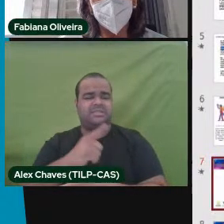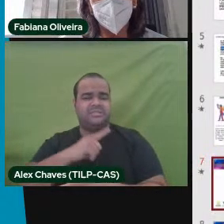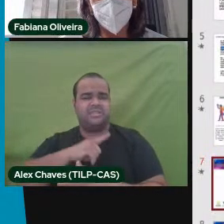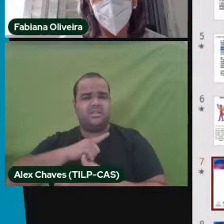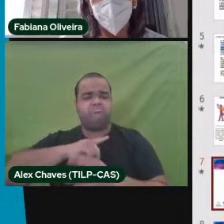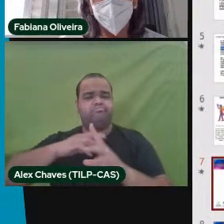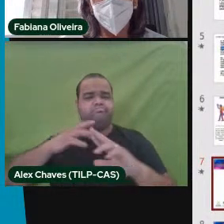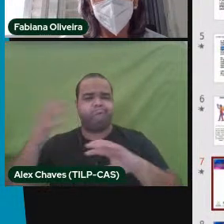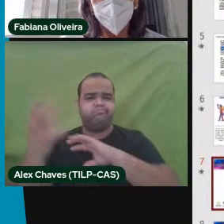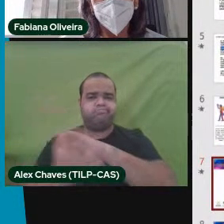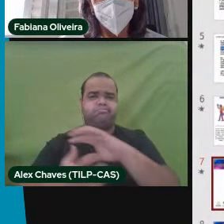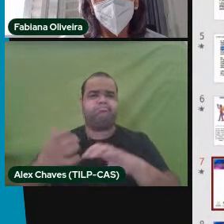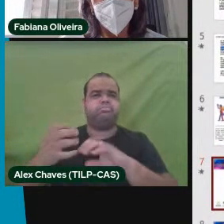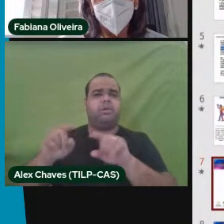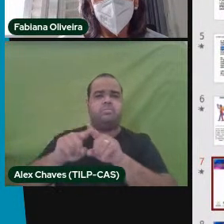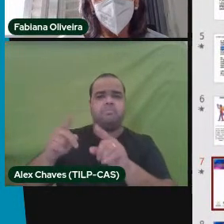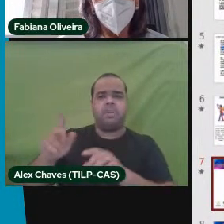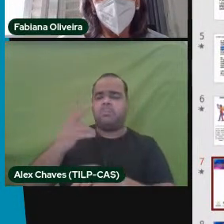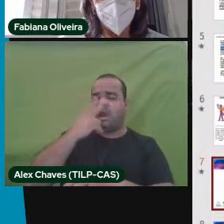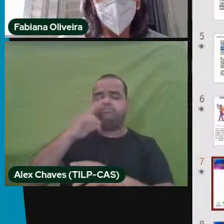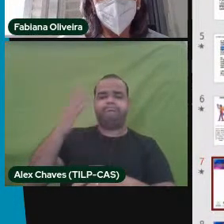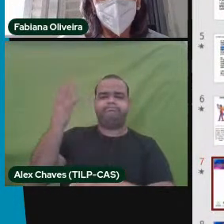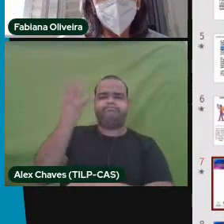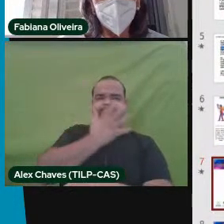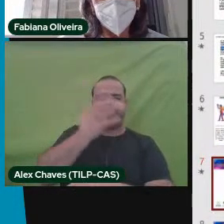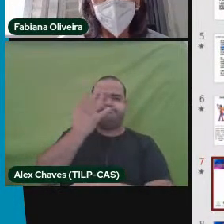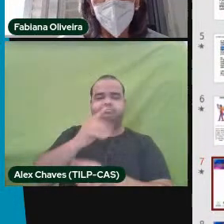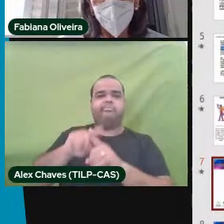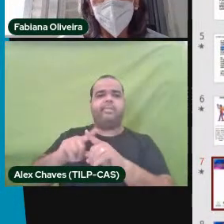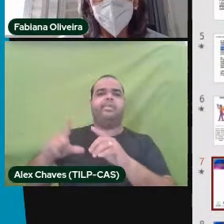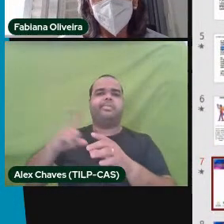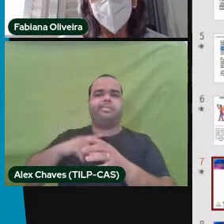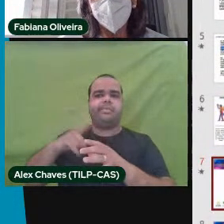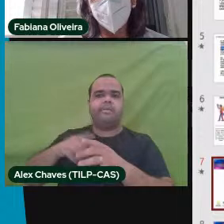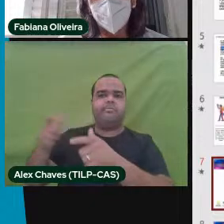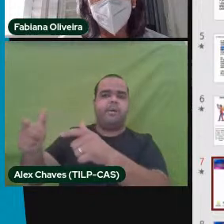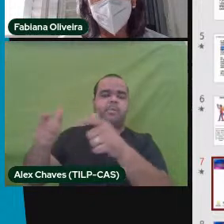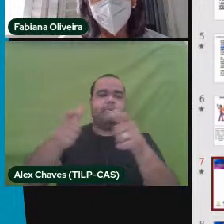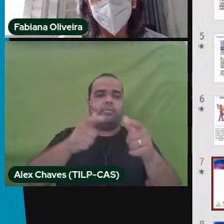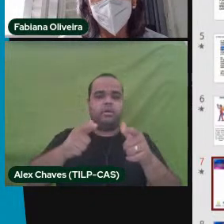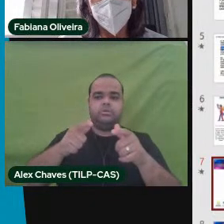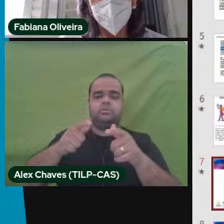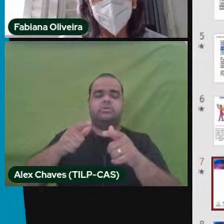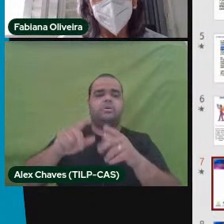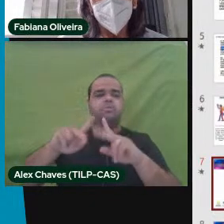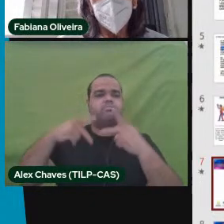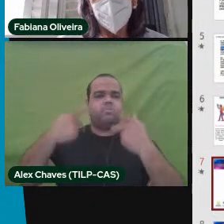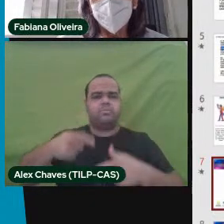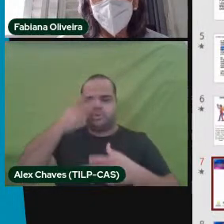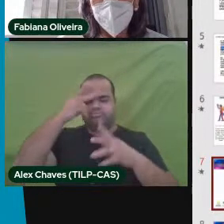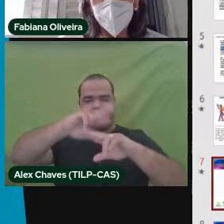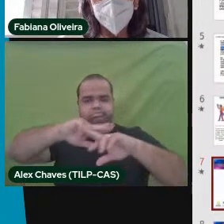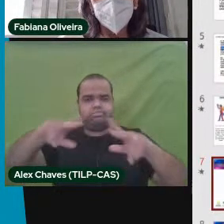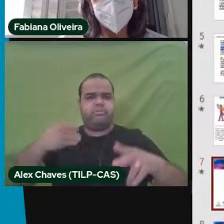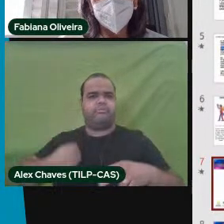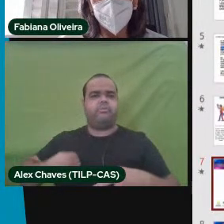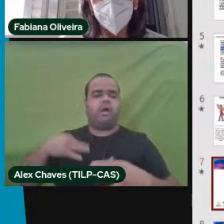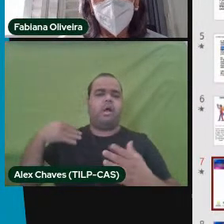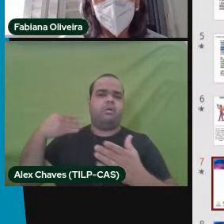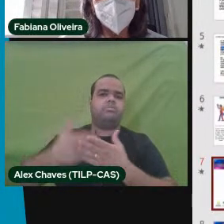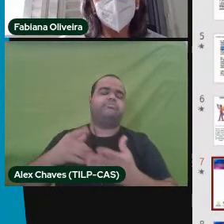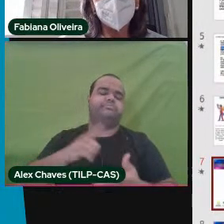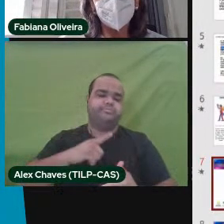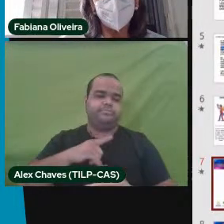revoluções silenciosas, porque a humanidade passou e porque passa. O acesso à